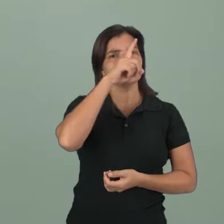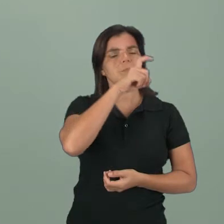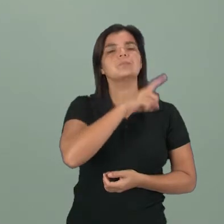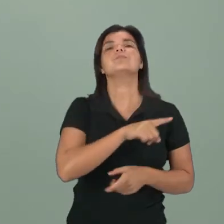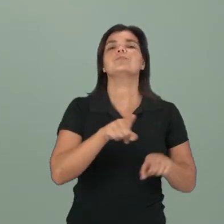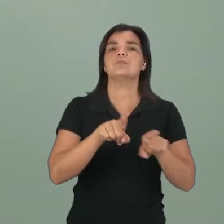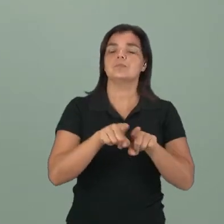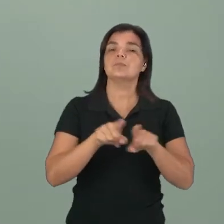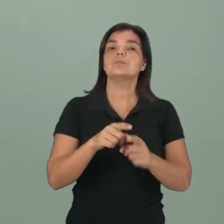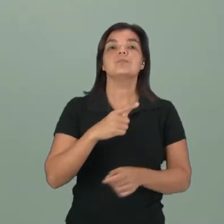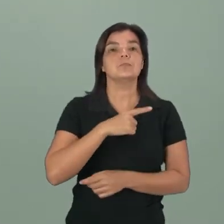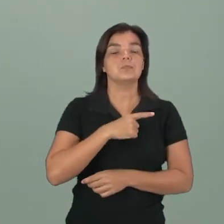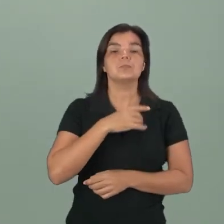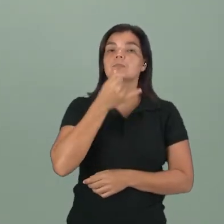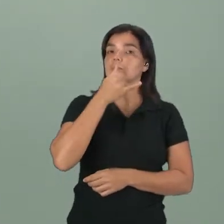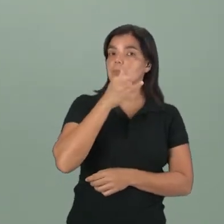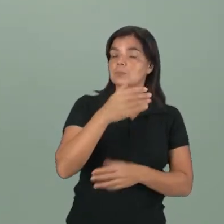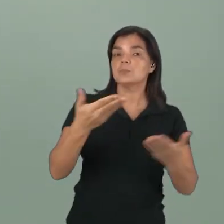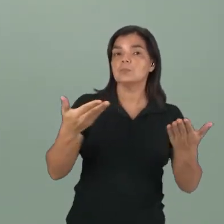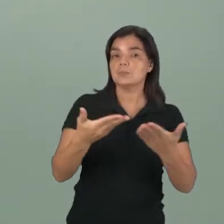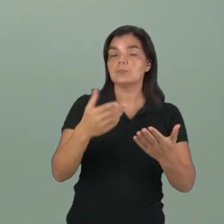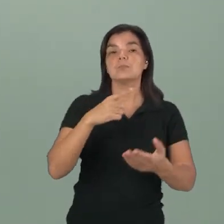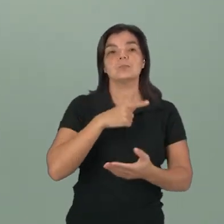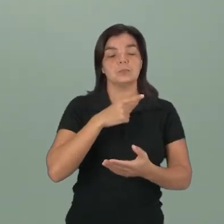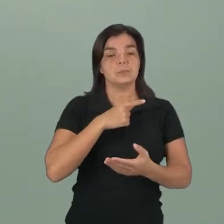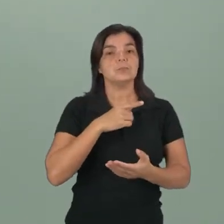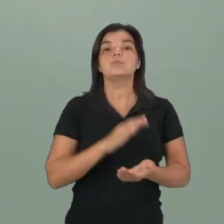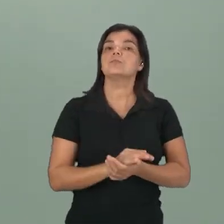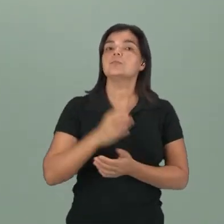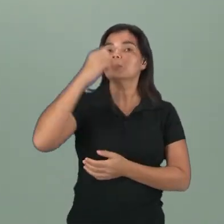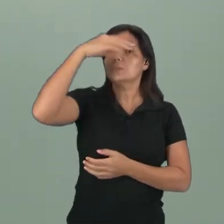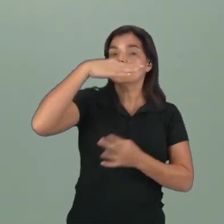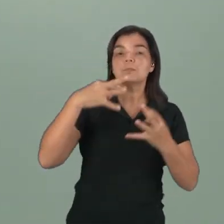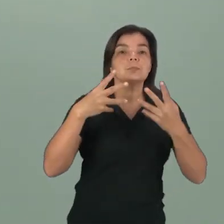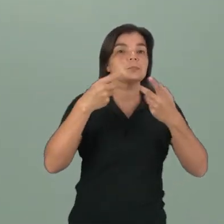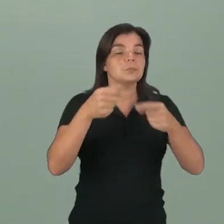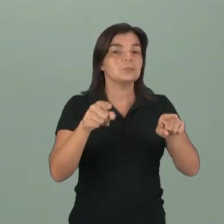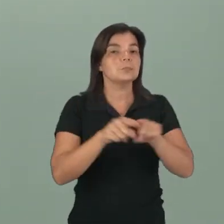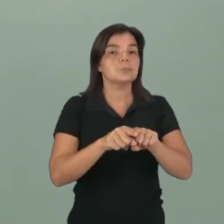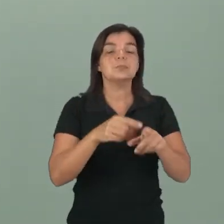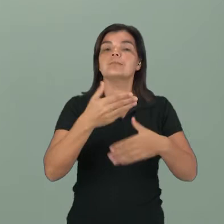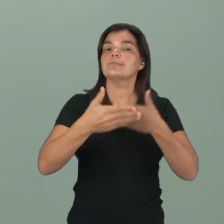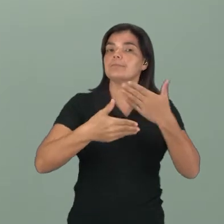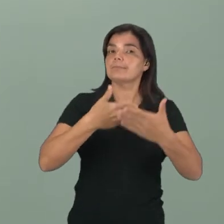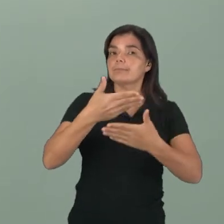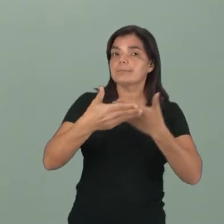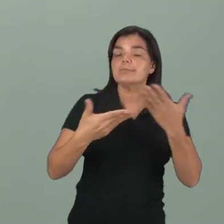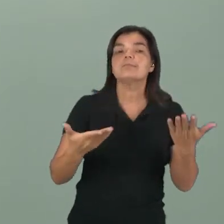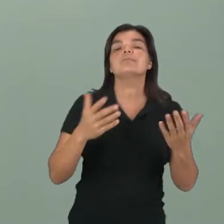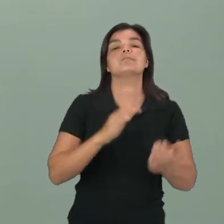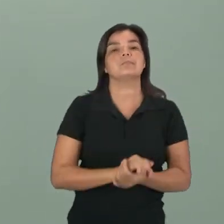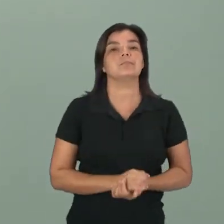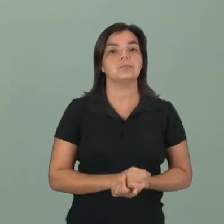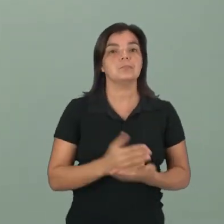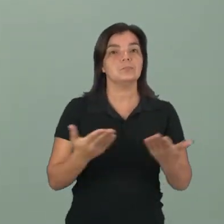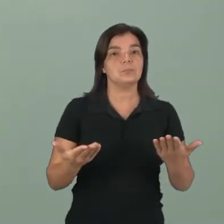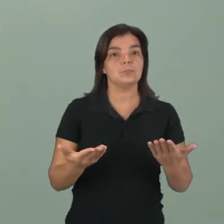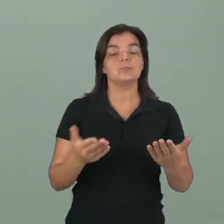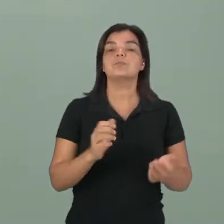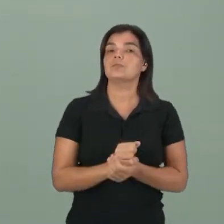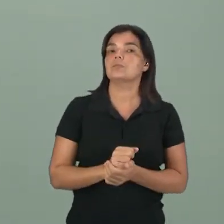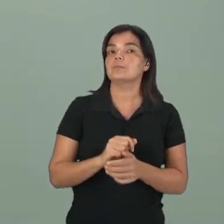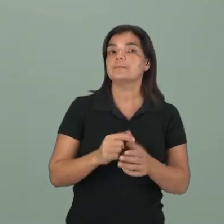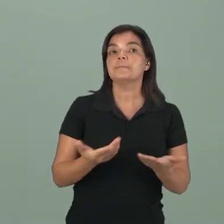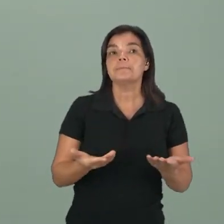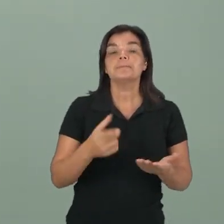dificuldades de ter energia elétrica. Hoje, como tem luz para todos, esse tipo de procedimento já está se tornando